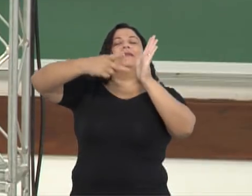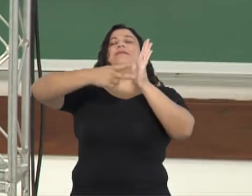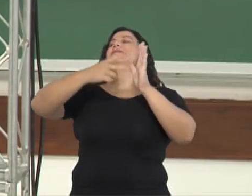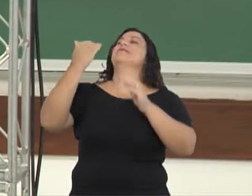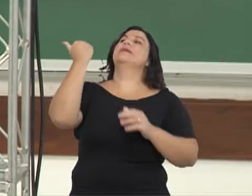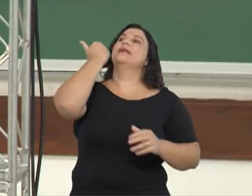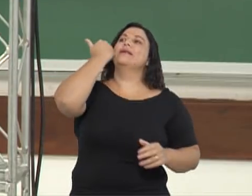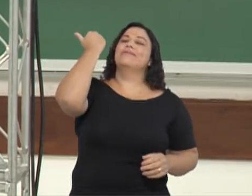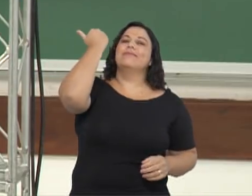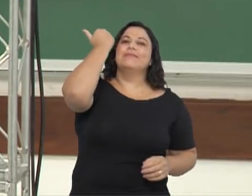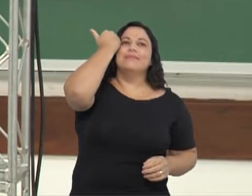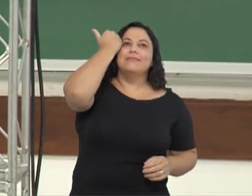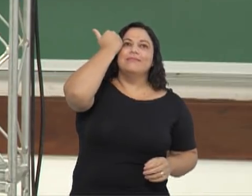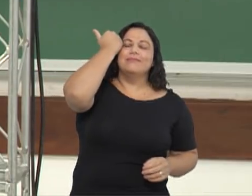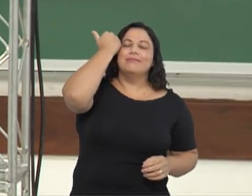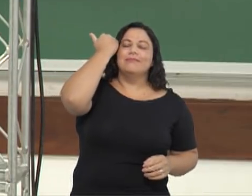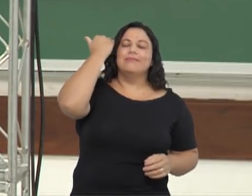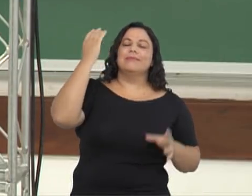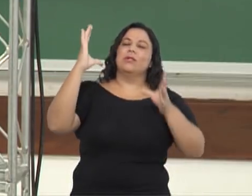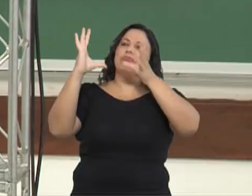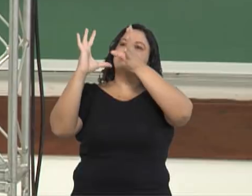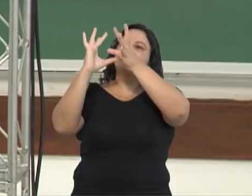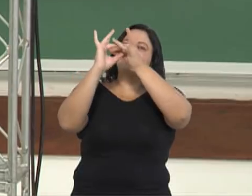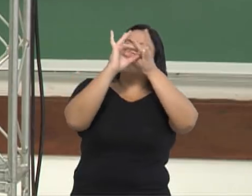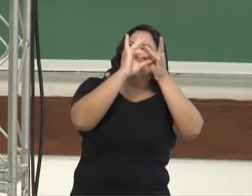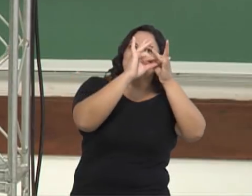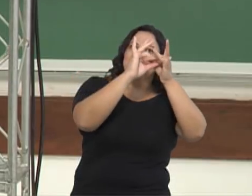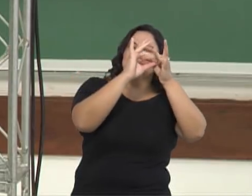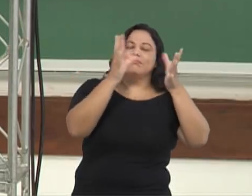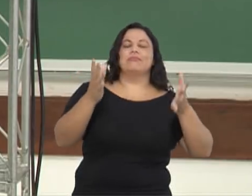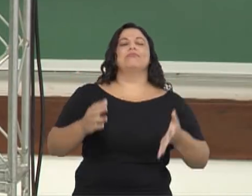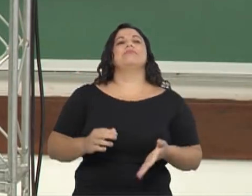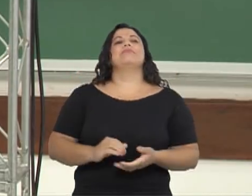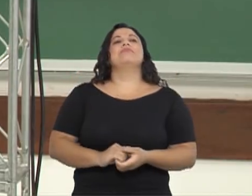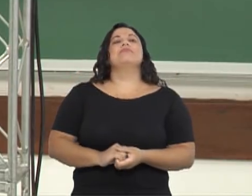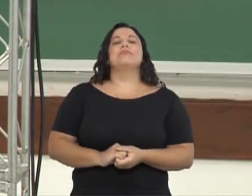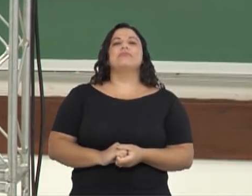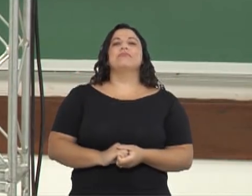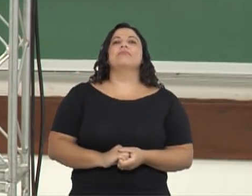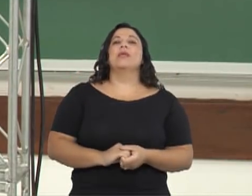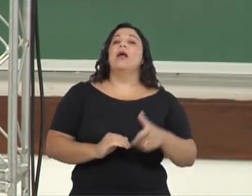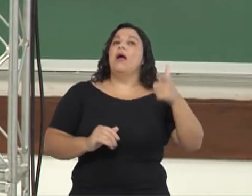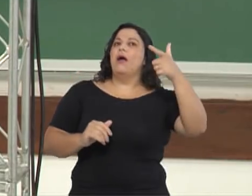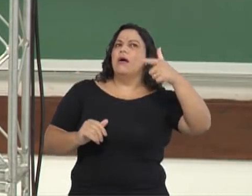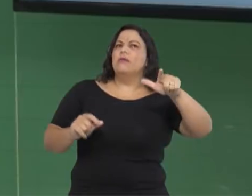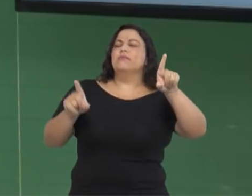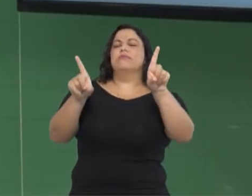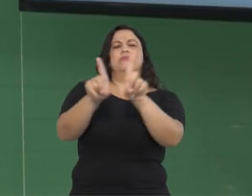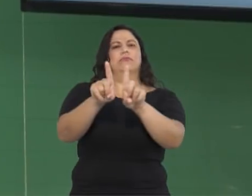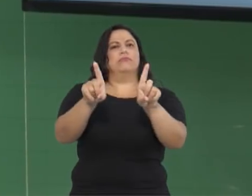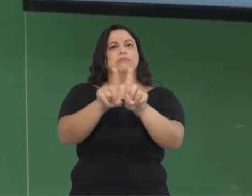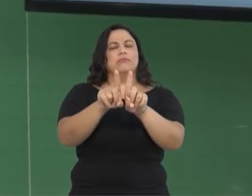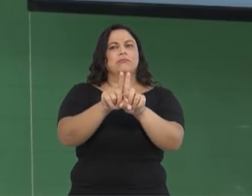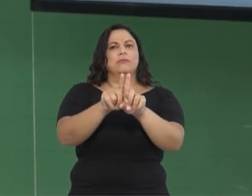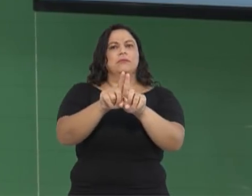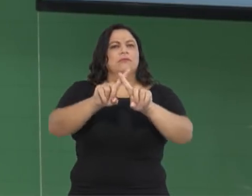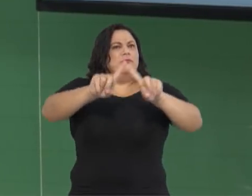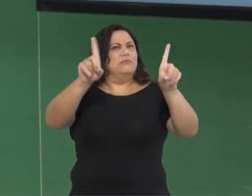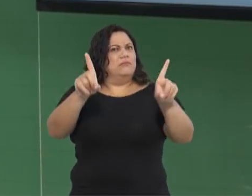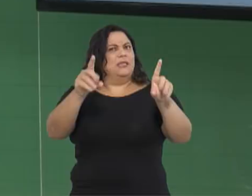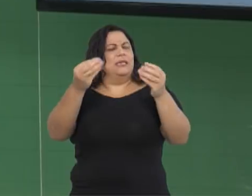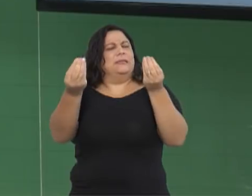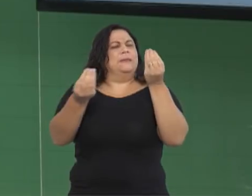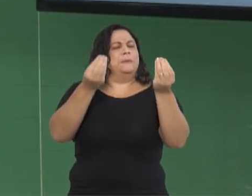sempre faz essa ligaçãozinha para vocês lembrarem disso. Uma outra coisa, vocês devem ter dito assim, nossa,